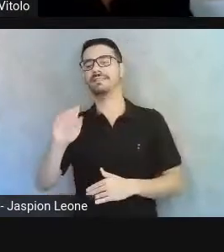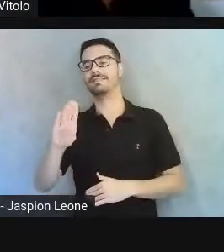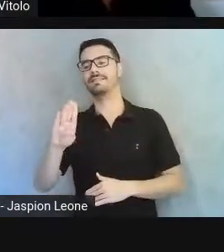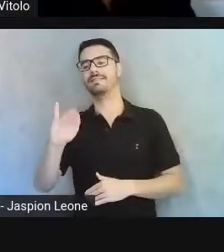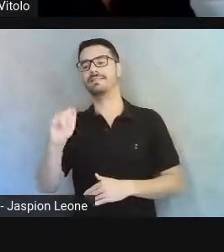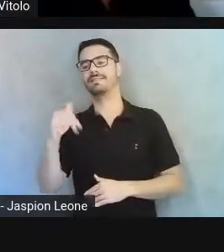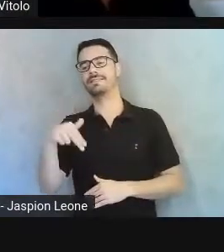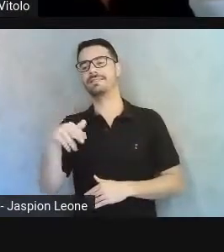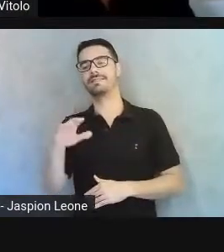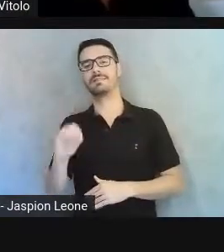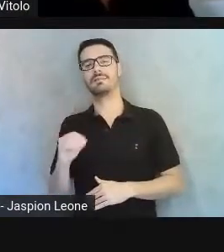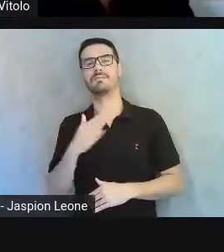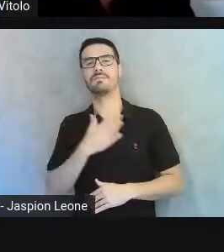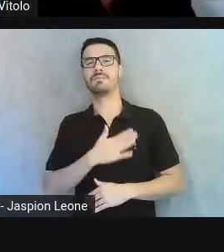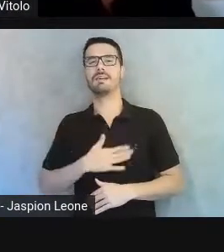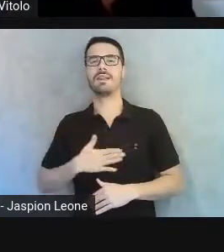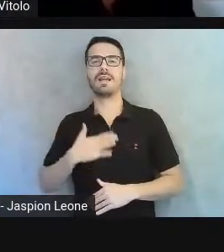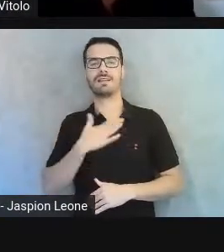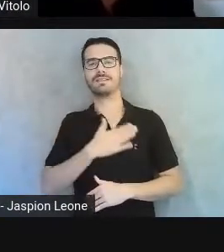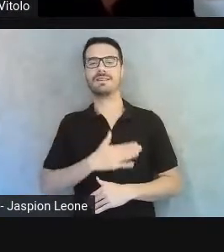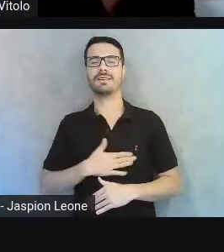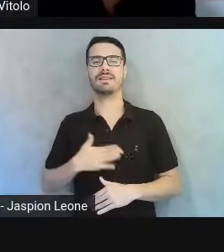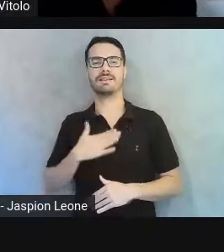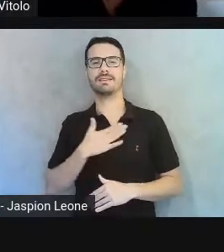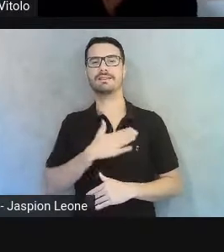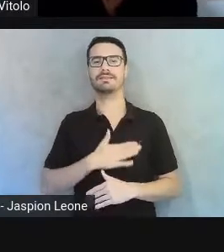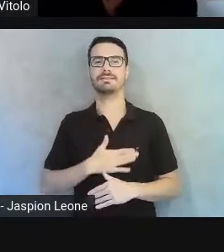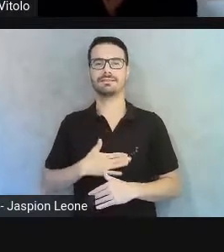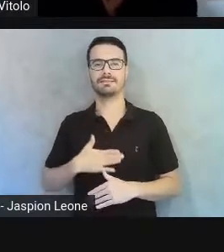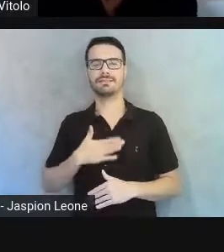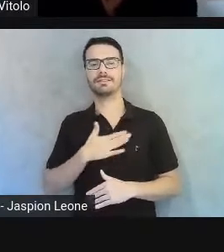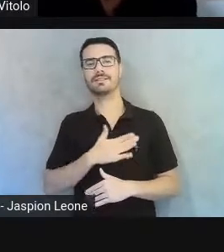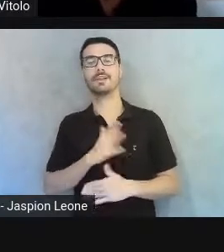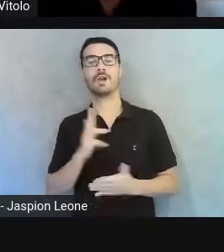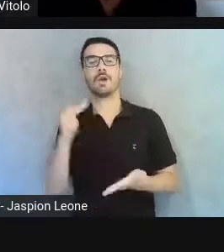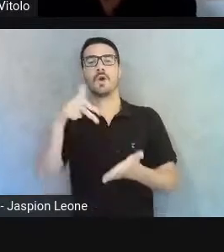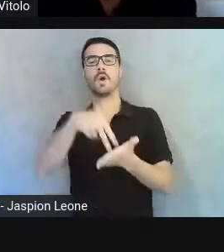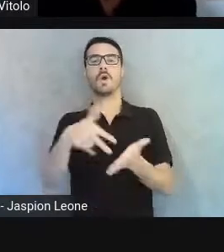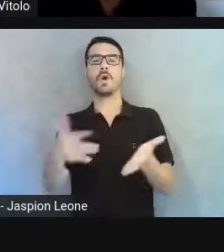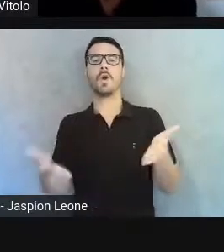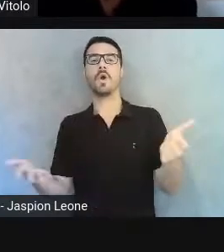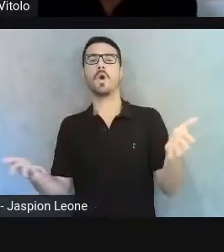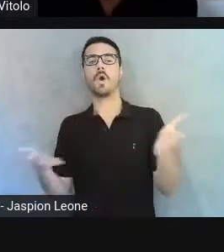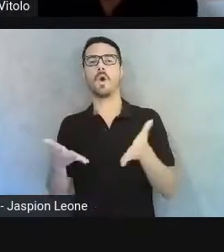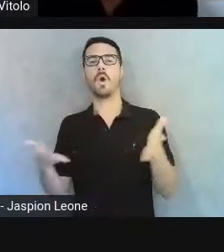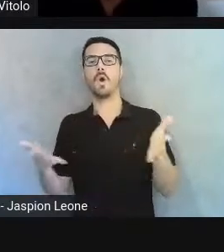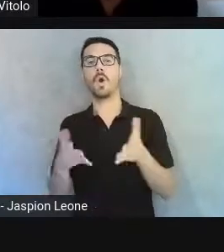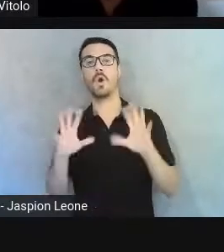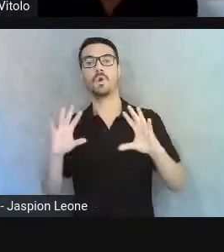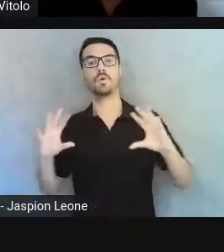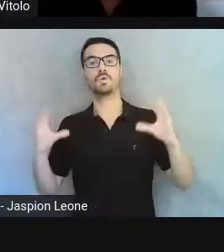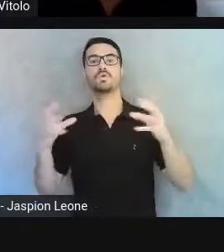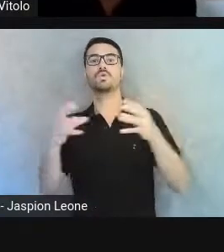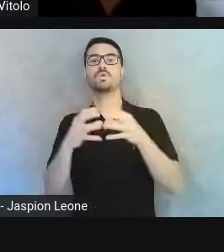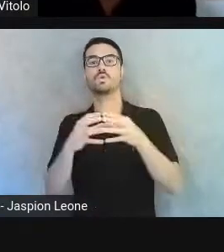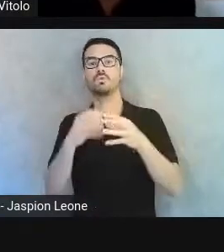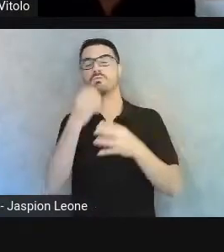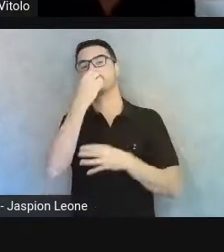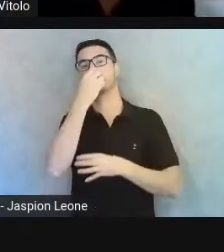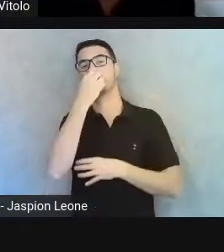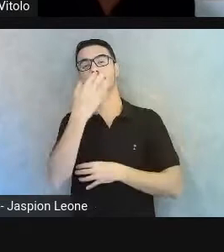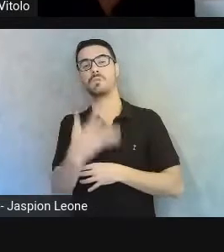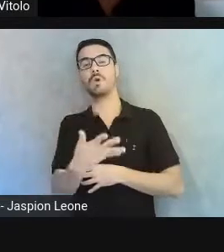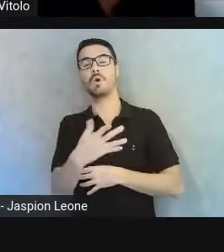É muito prazer que nós estamos aqui hoje com essa turma bacana, né? Essa turma de